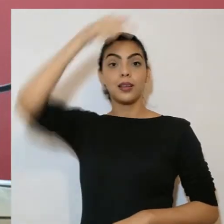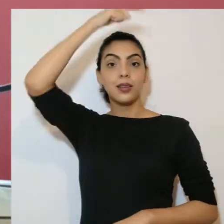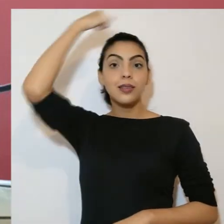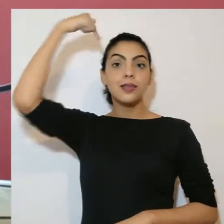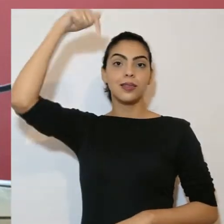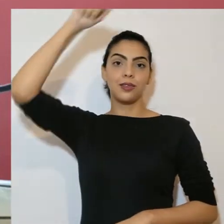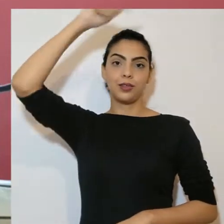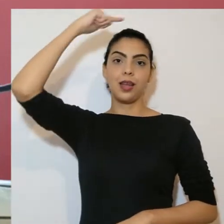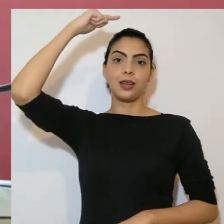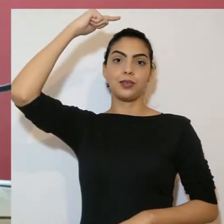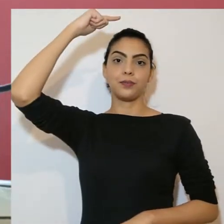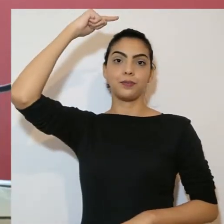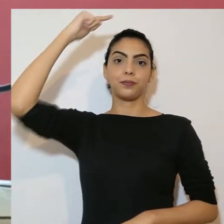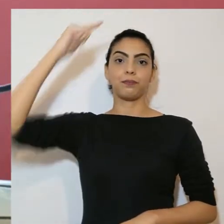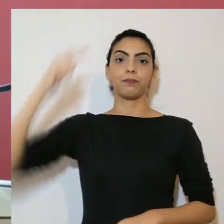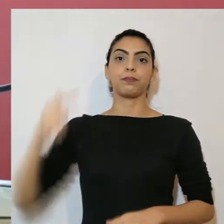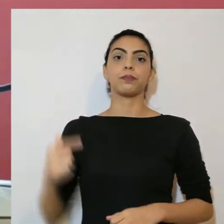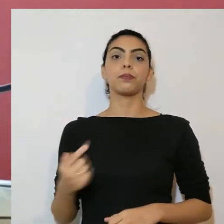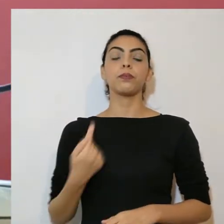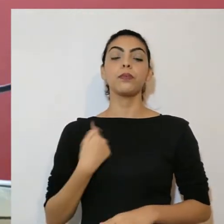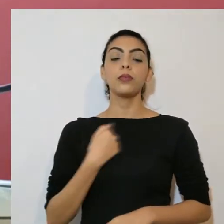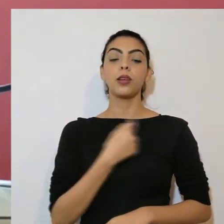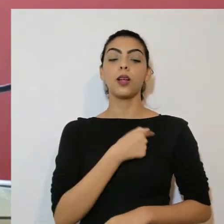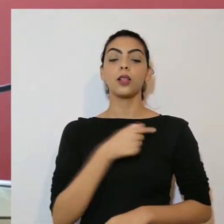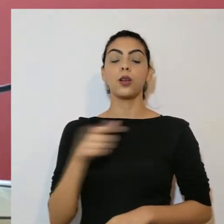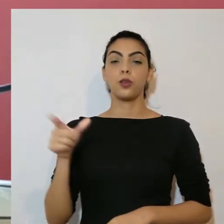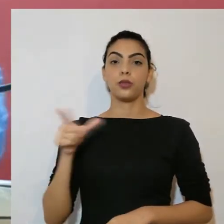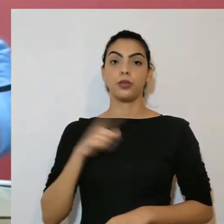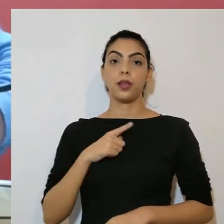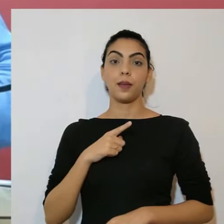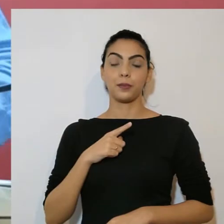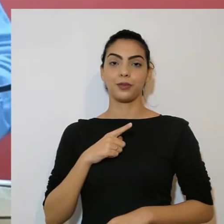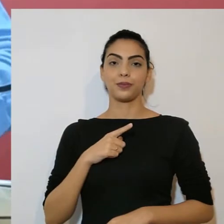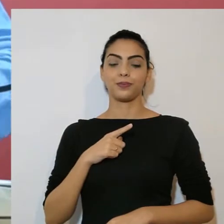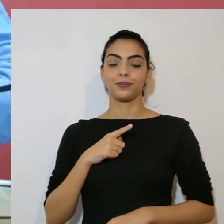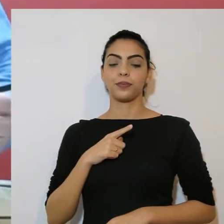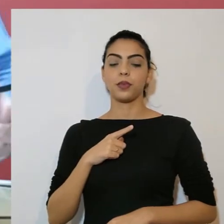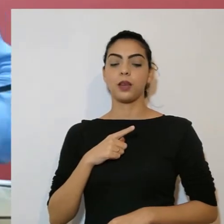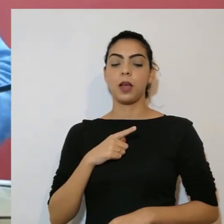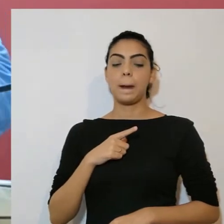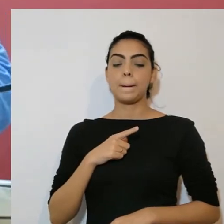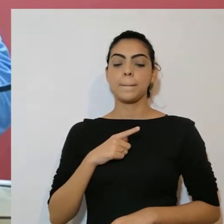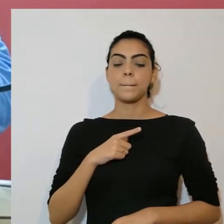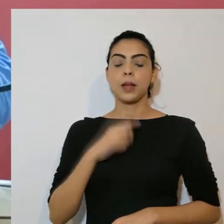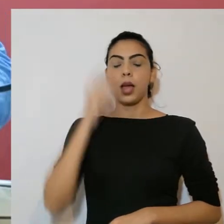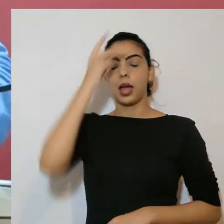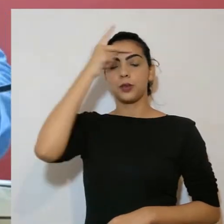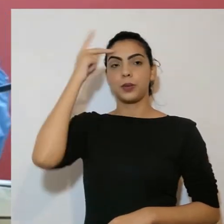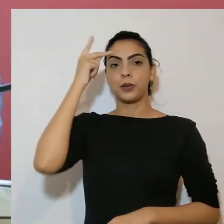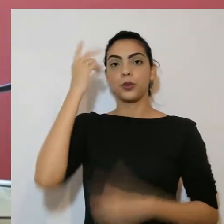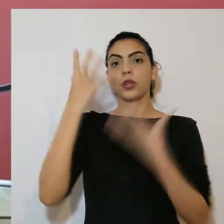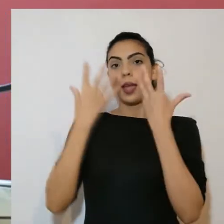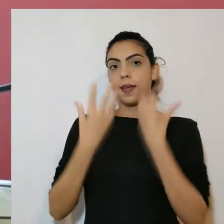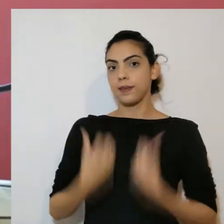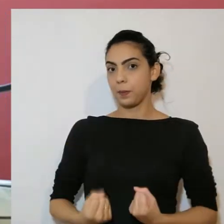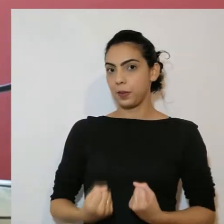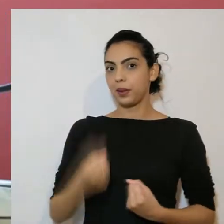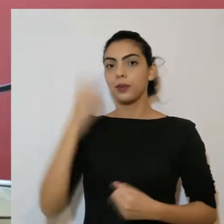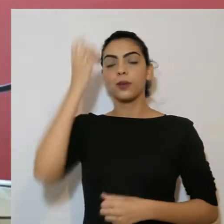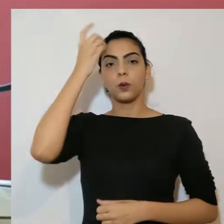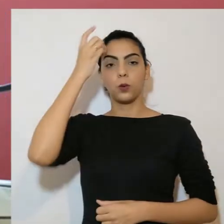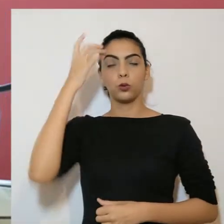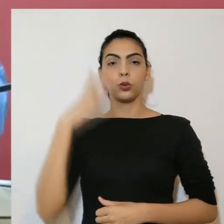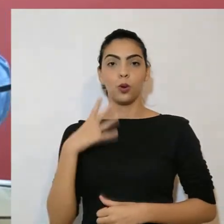de santidade. Nós temos então aquelas pessoas que receberam esse